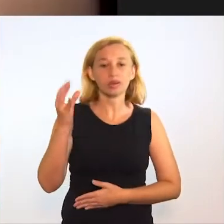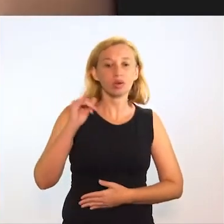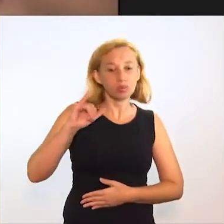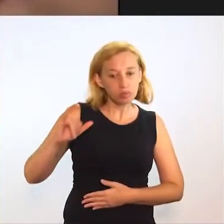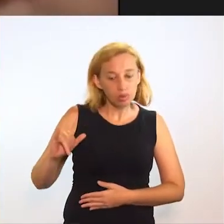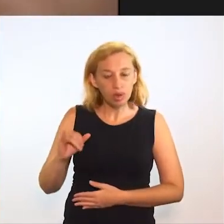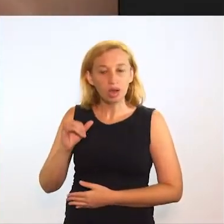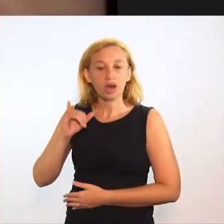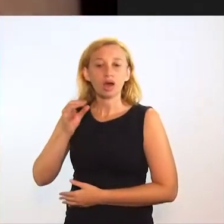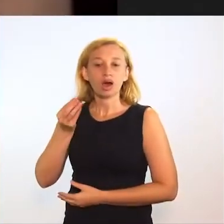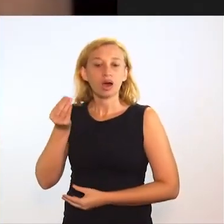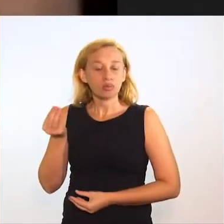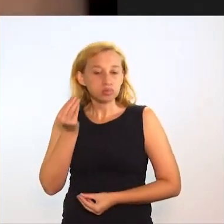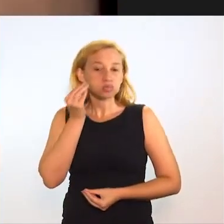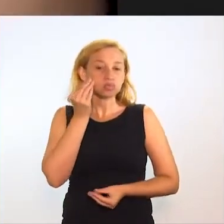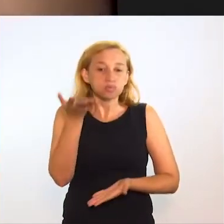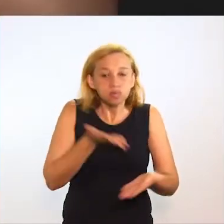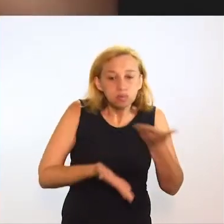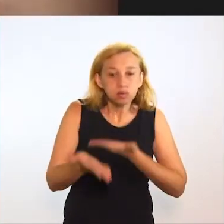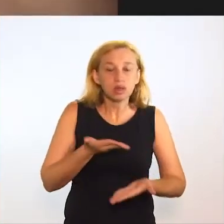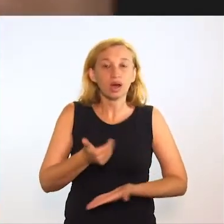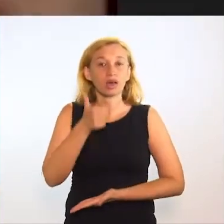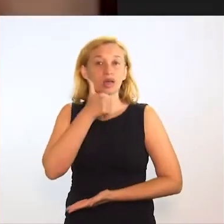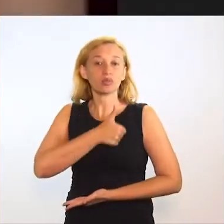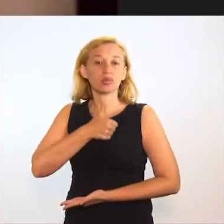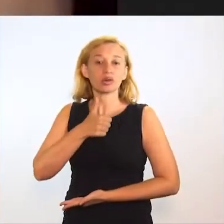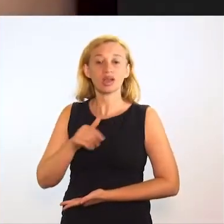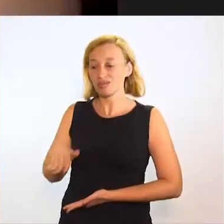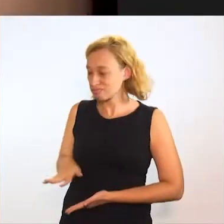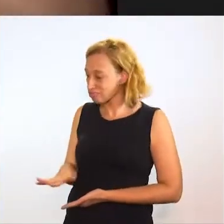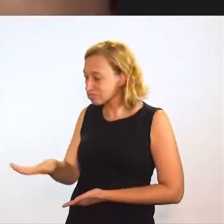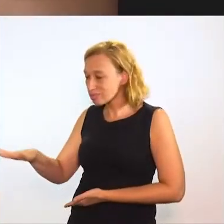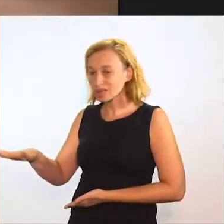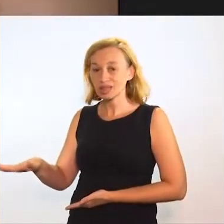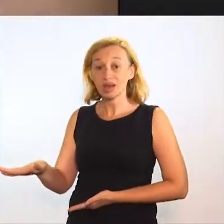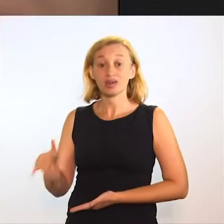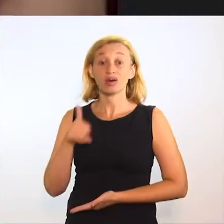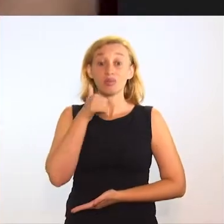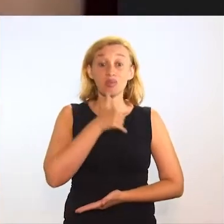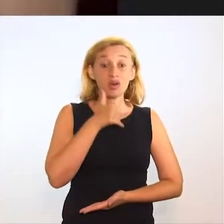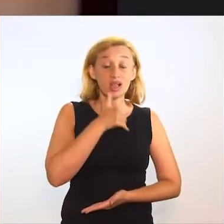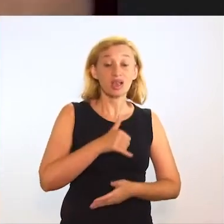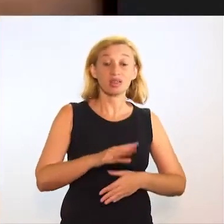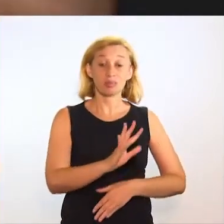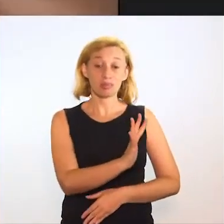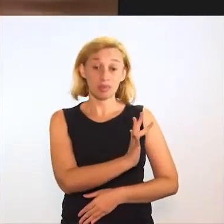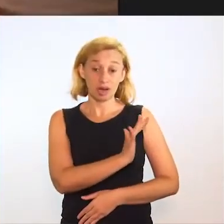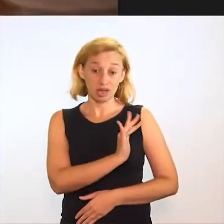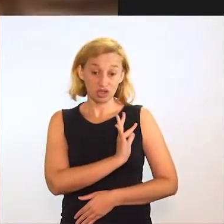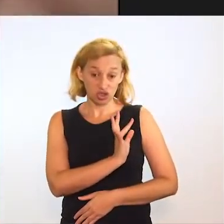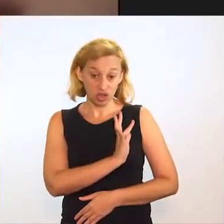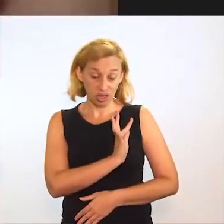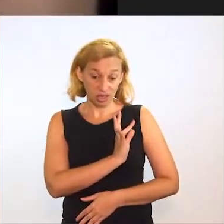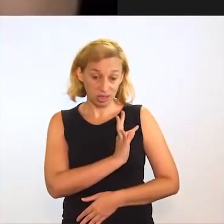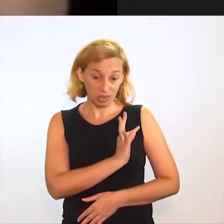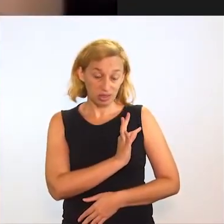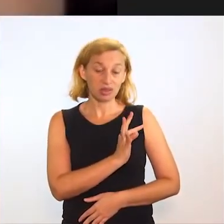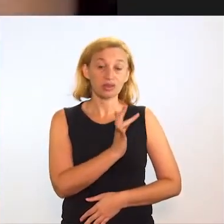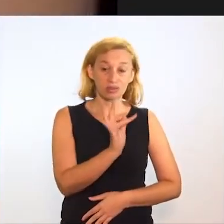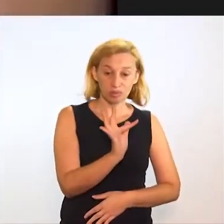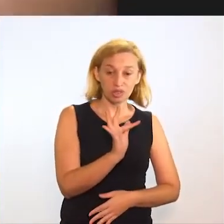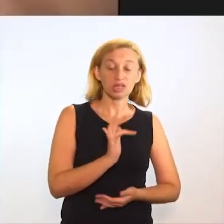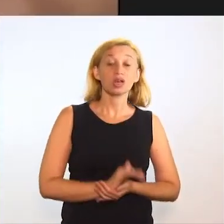aí pela oportunidade de poder compartilhar, enquanto mulher periférica, mulher da Baixada